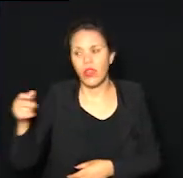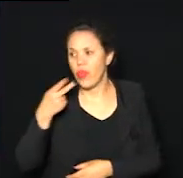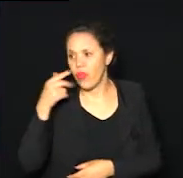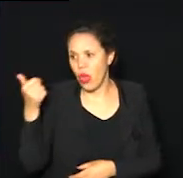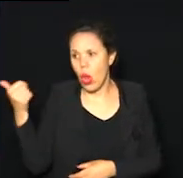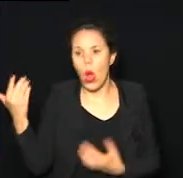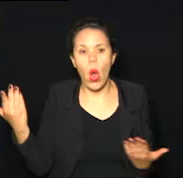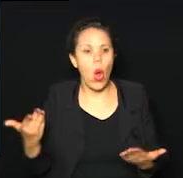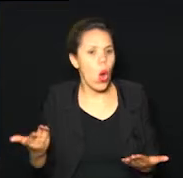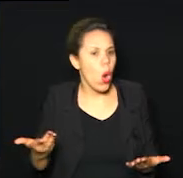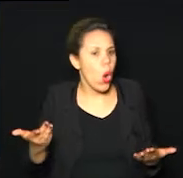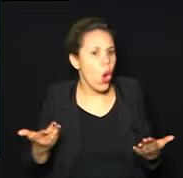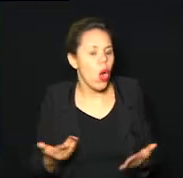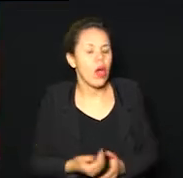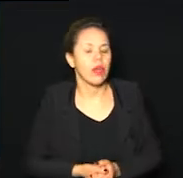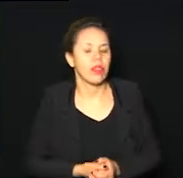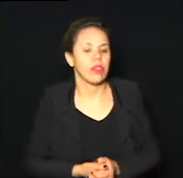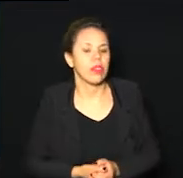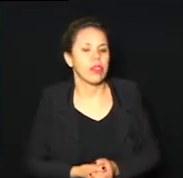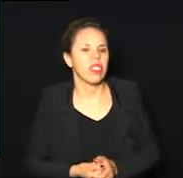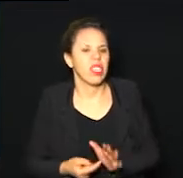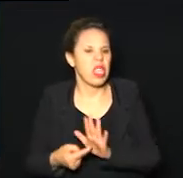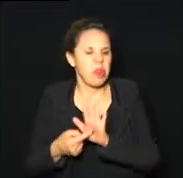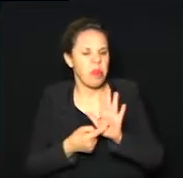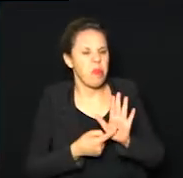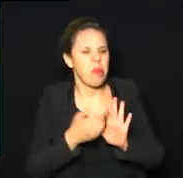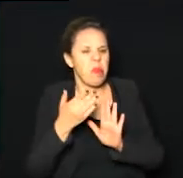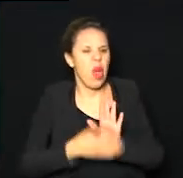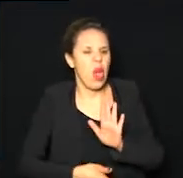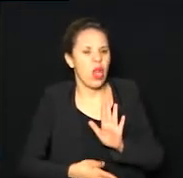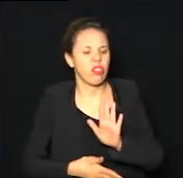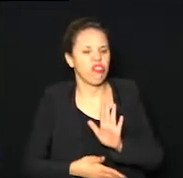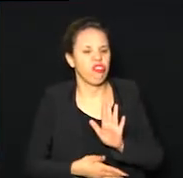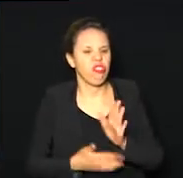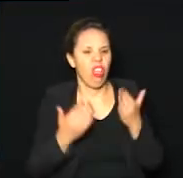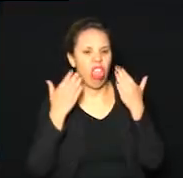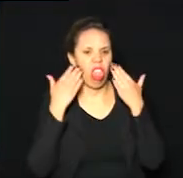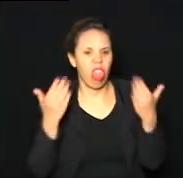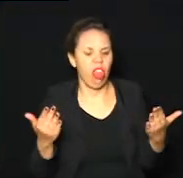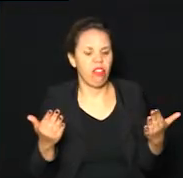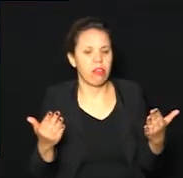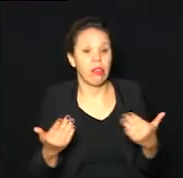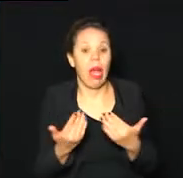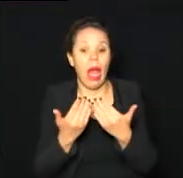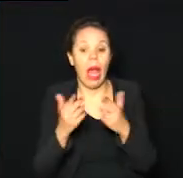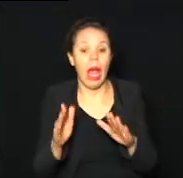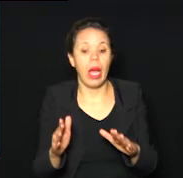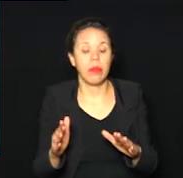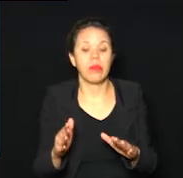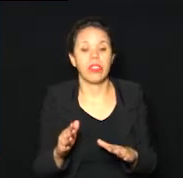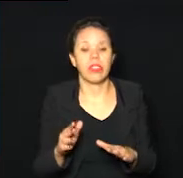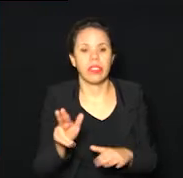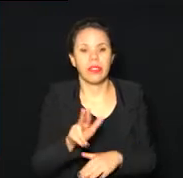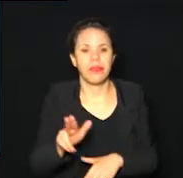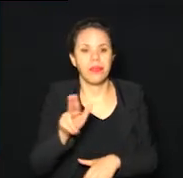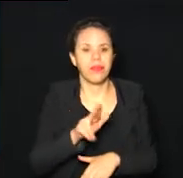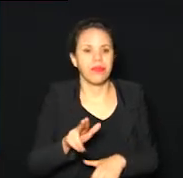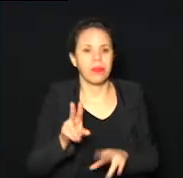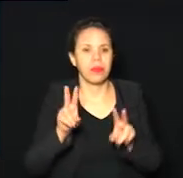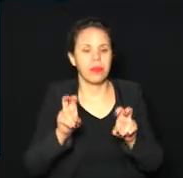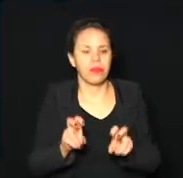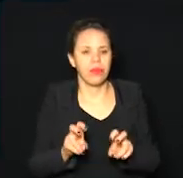que coloca, expõe a universidade, abre as portas da universidade do ponto de vista